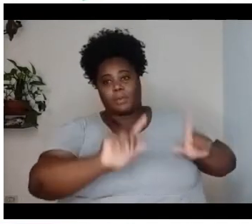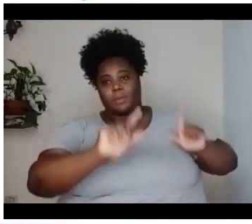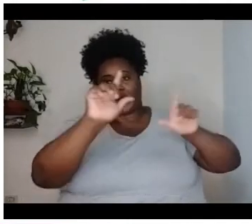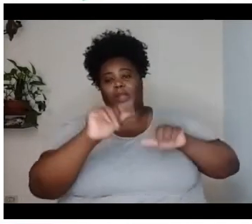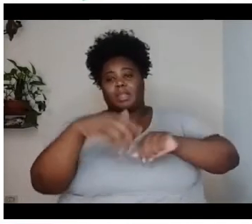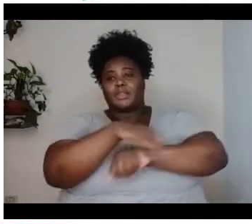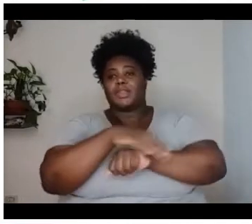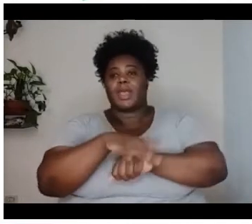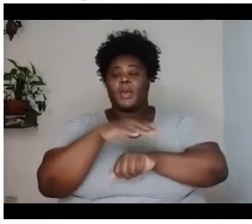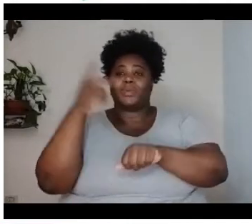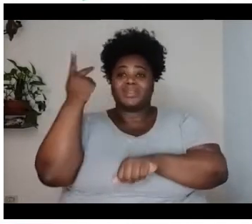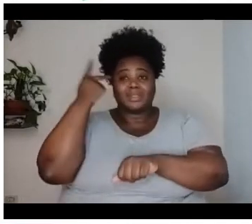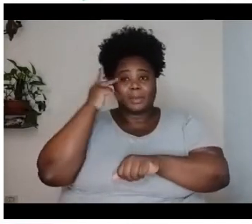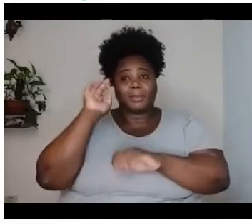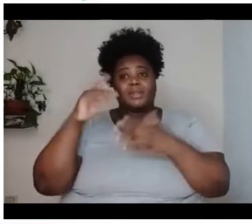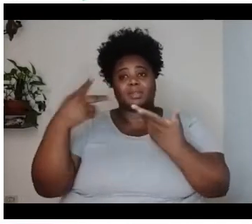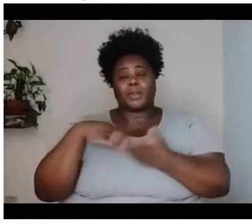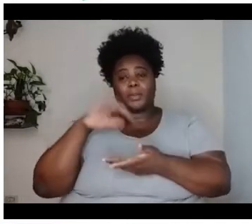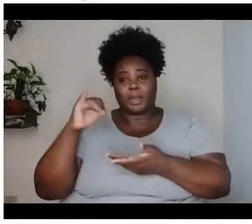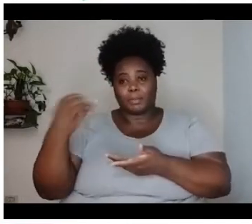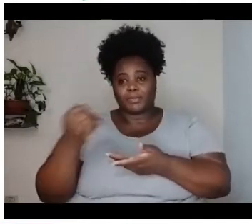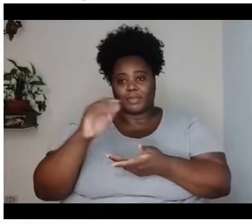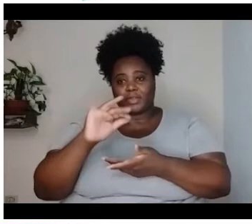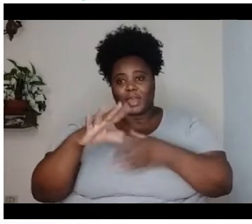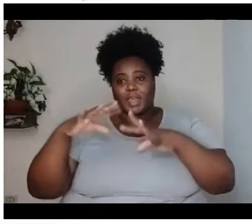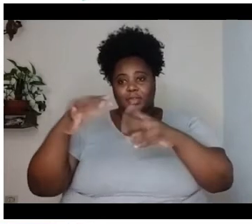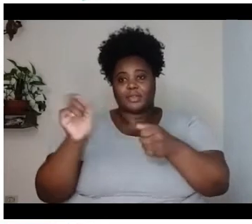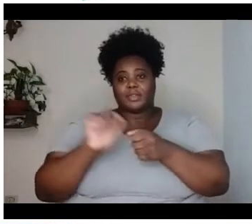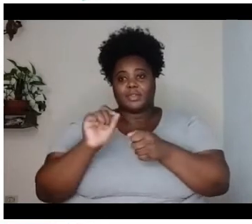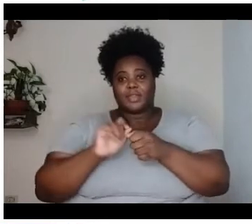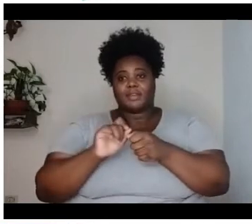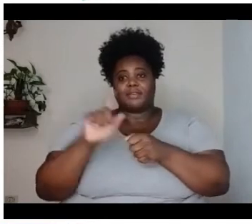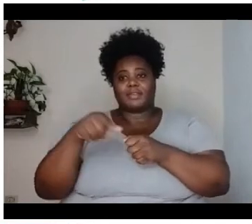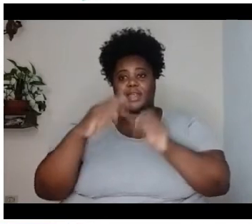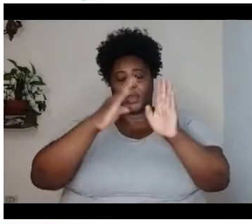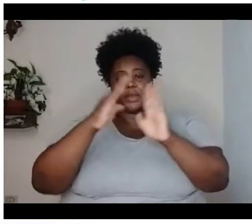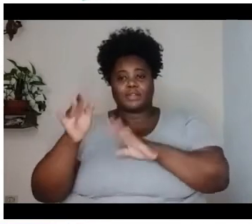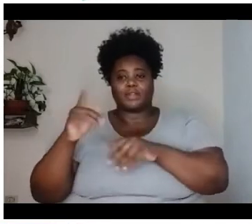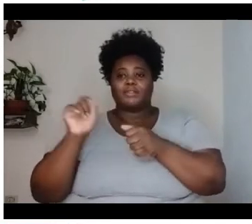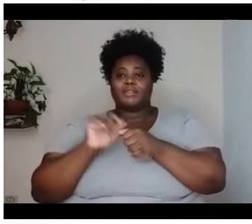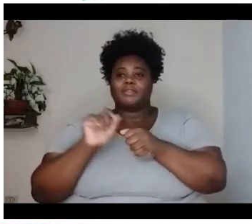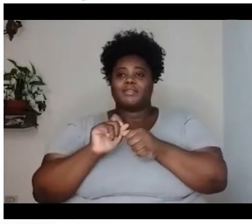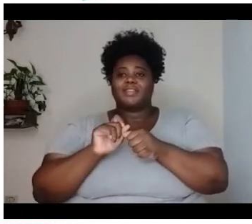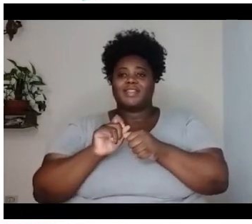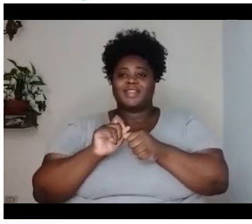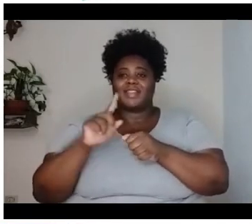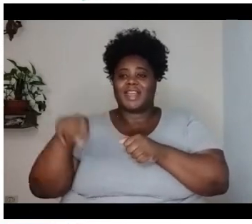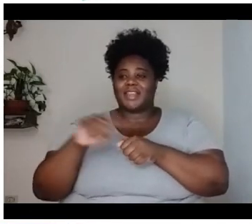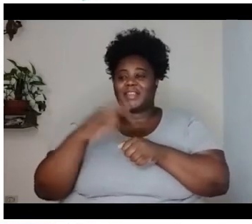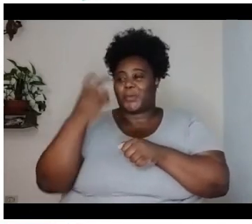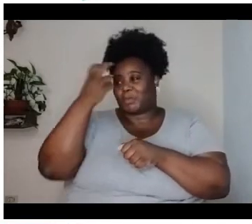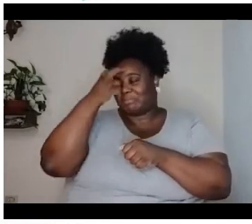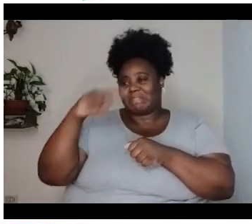São Paulo, e aí eu aproveitei, já que todo mundo estava fazendo live com livro atrás, eu falei, não, esse cara está muito intelectual, assim,